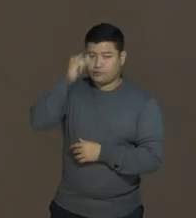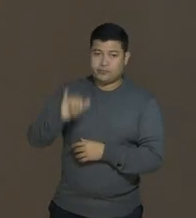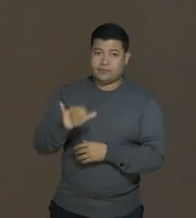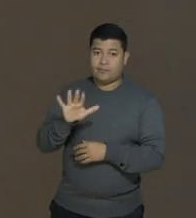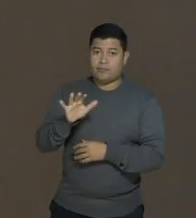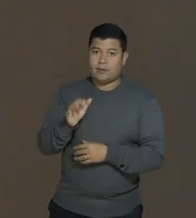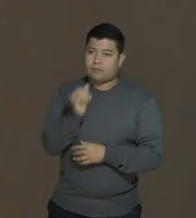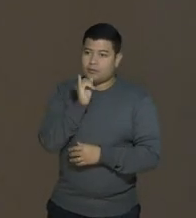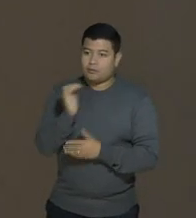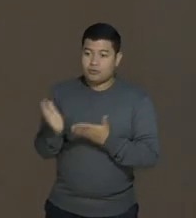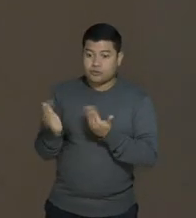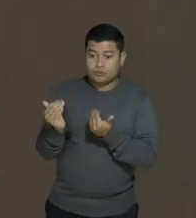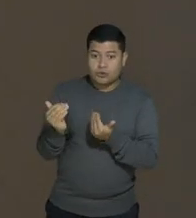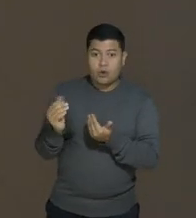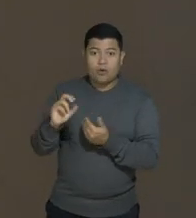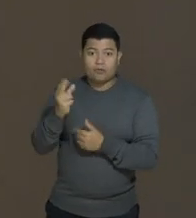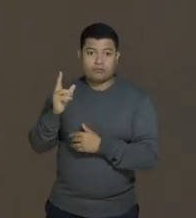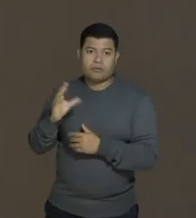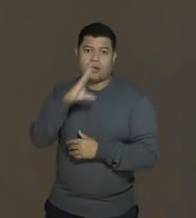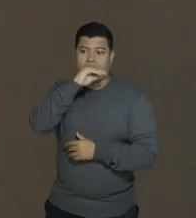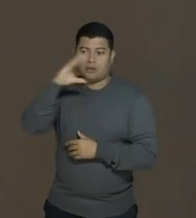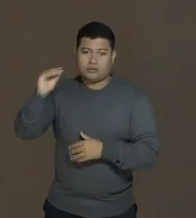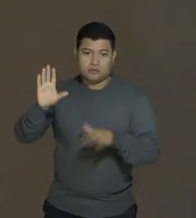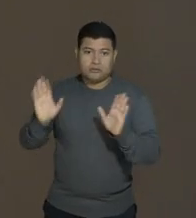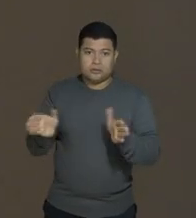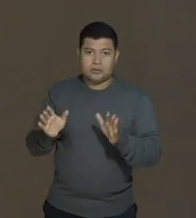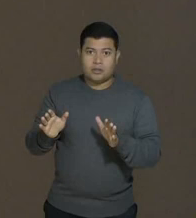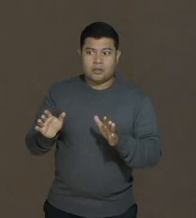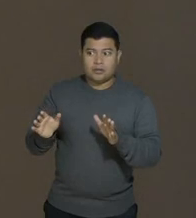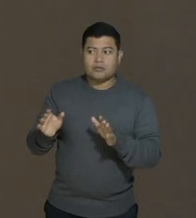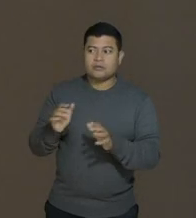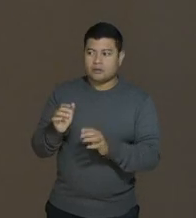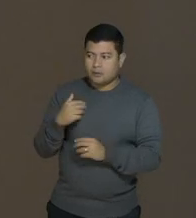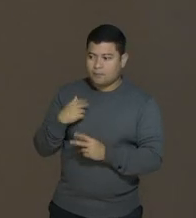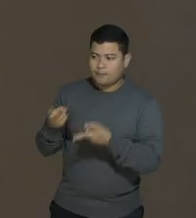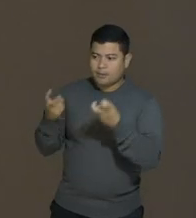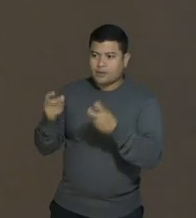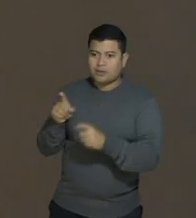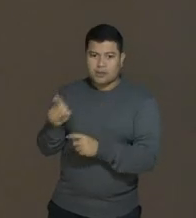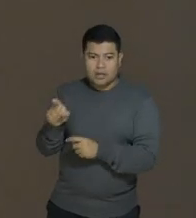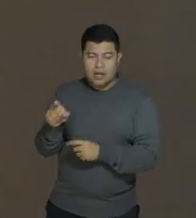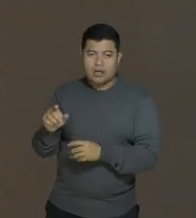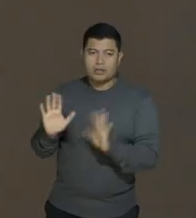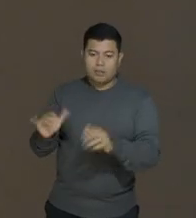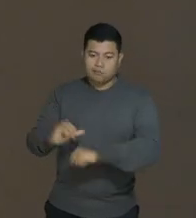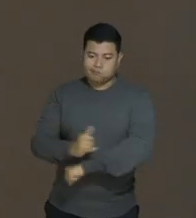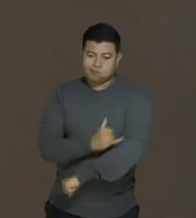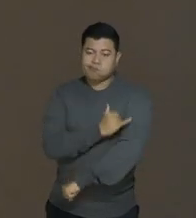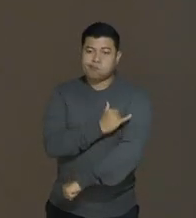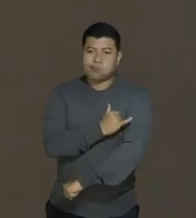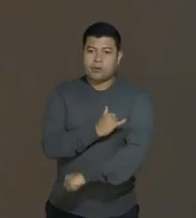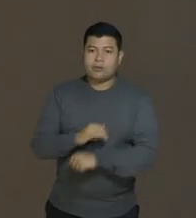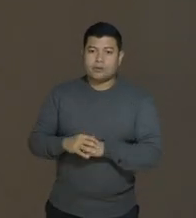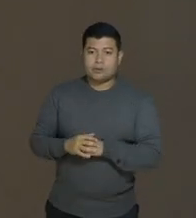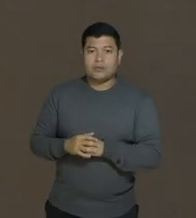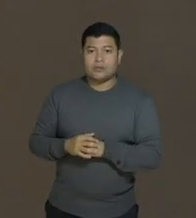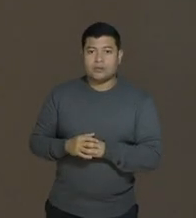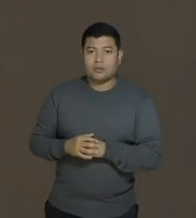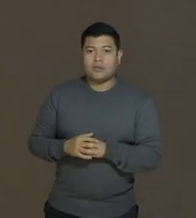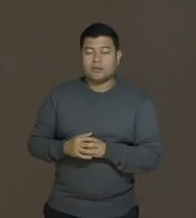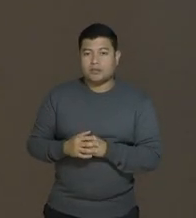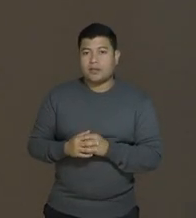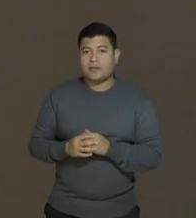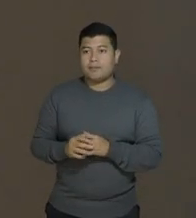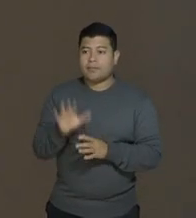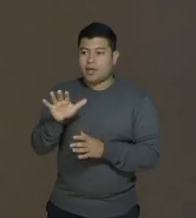cima, sempre quando está associado à obesidade. Eu uso mais com obesidade. Eu uso para várias coisas, mas em